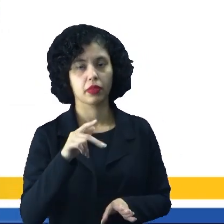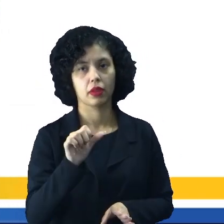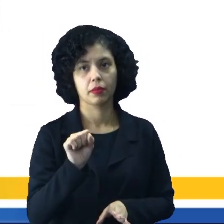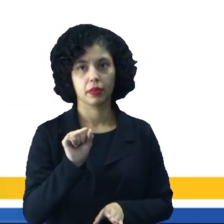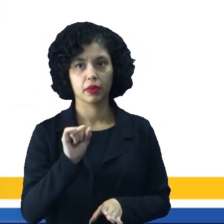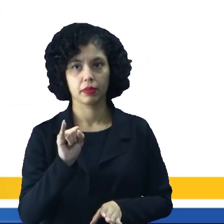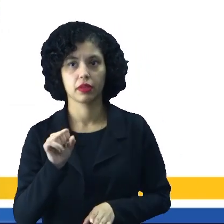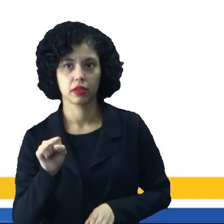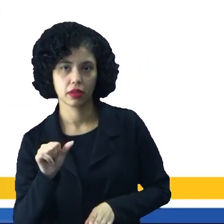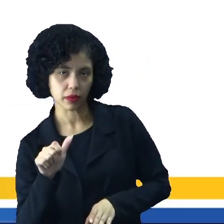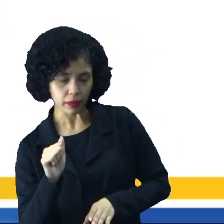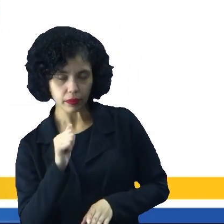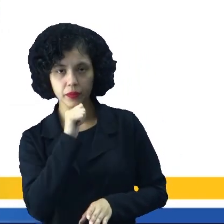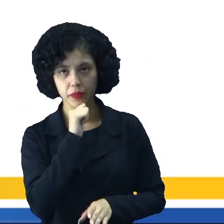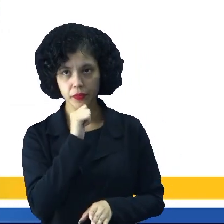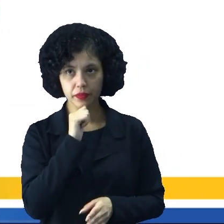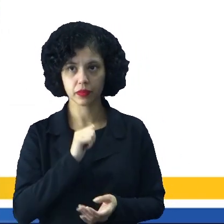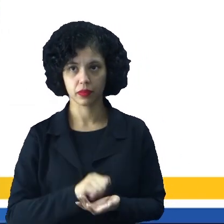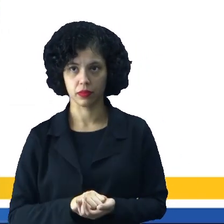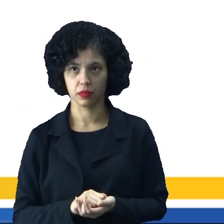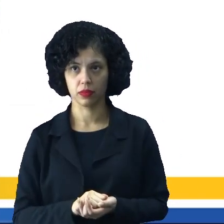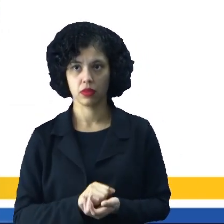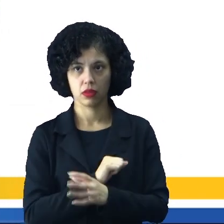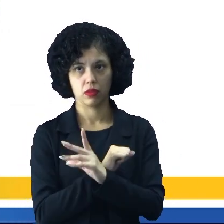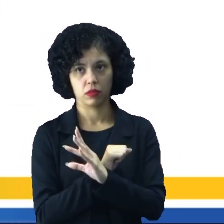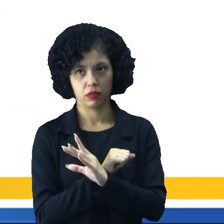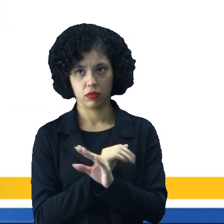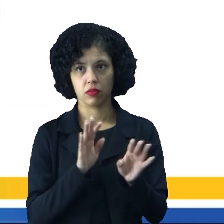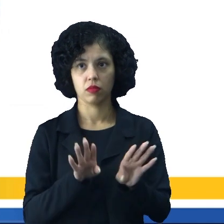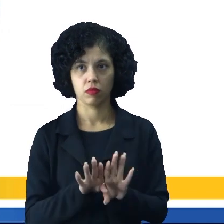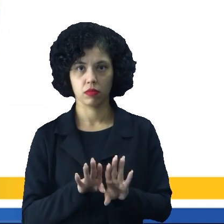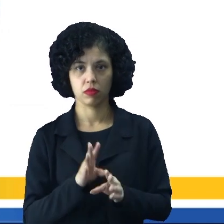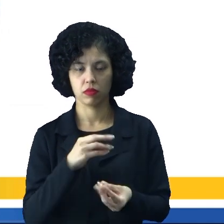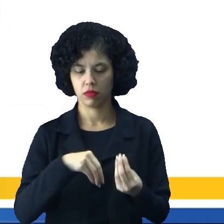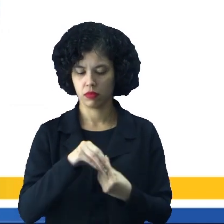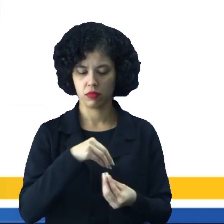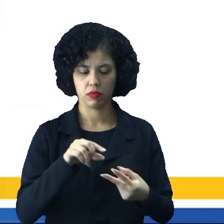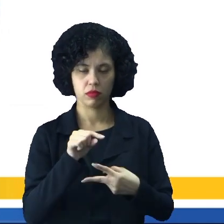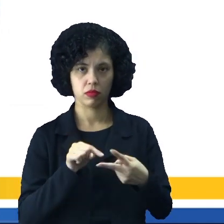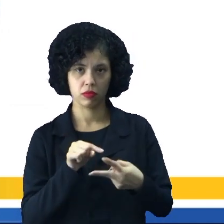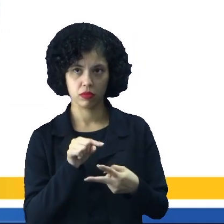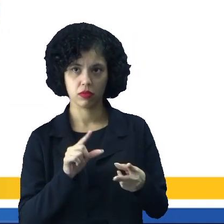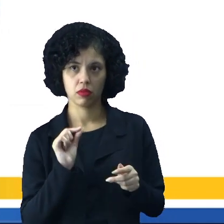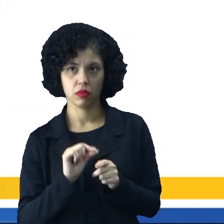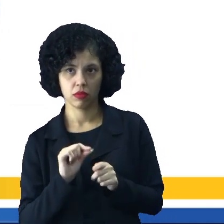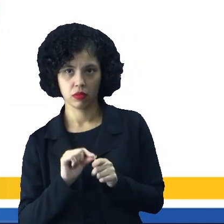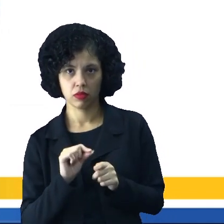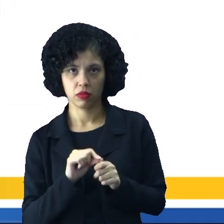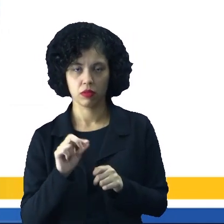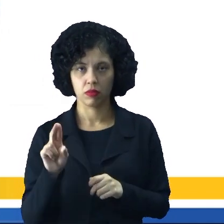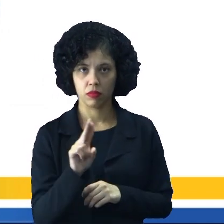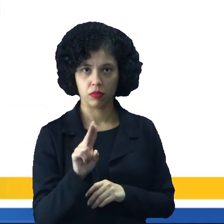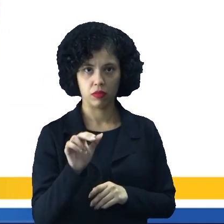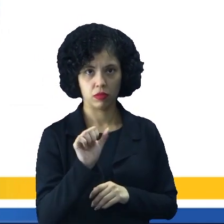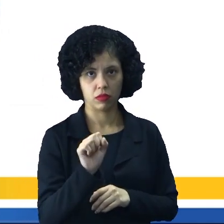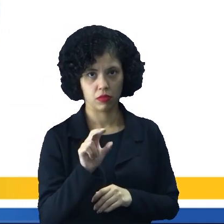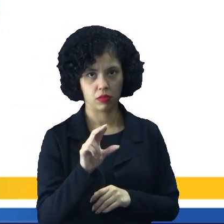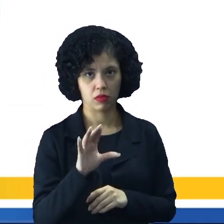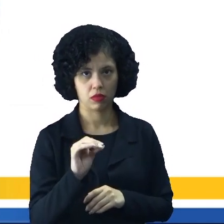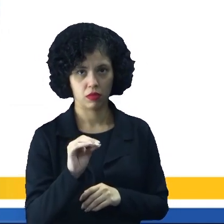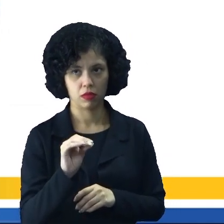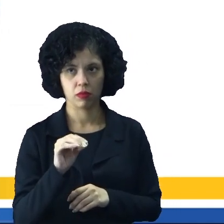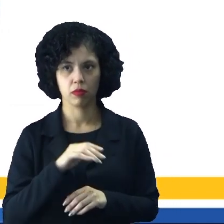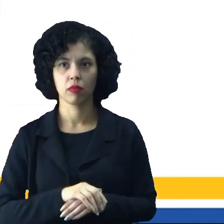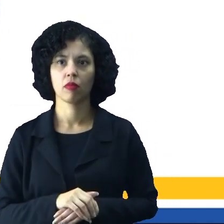que vai atuar na digestão de proteínas, e o ácido clorídrico. A mistura deles dois forma então o chamado suco